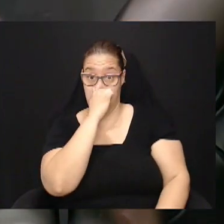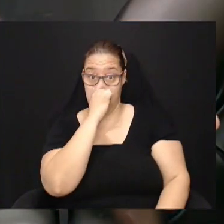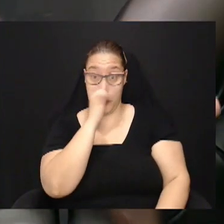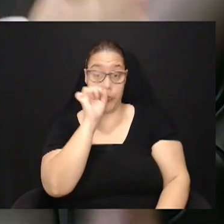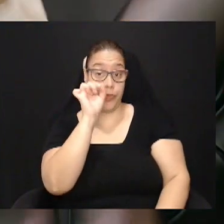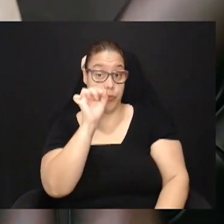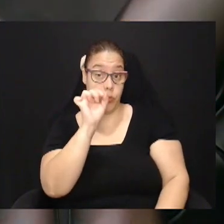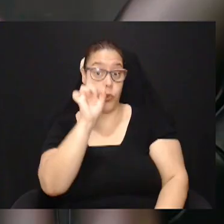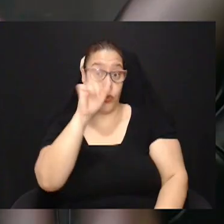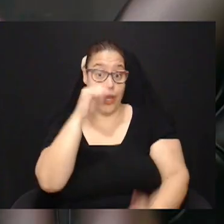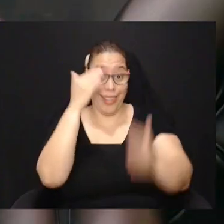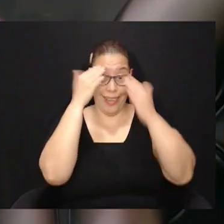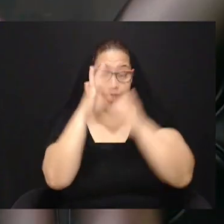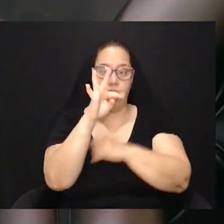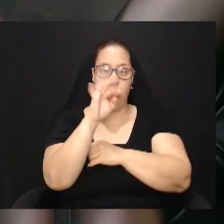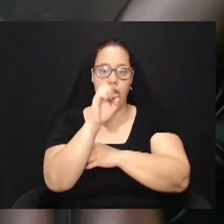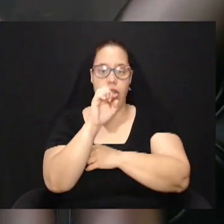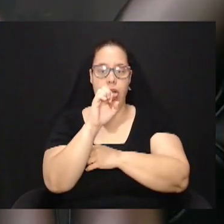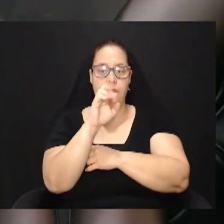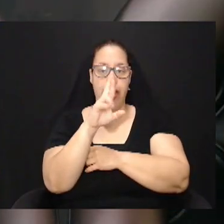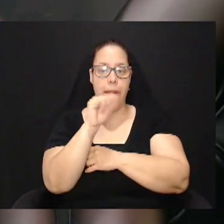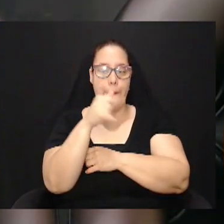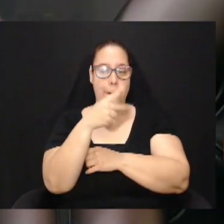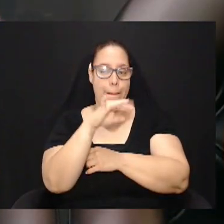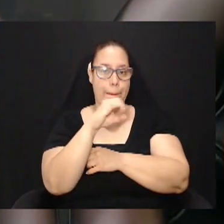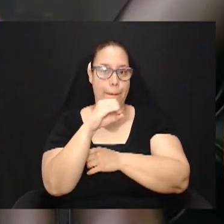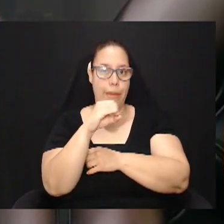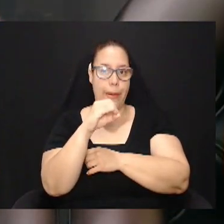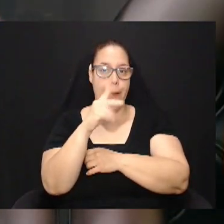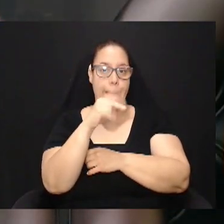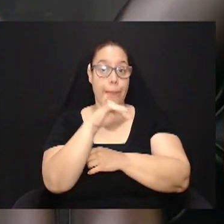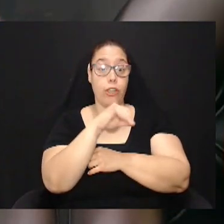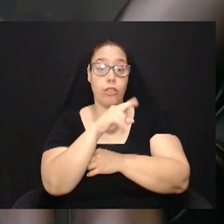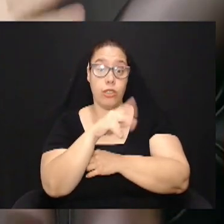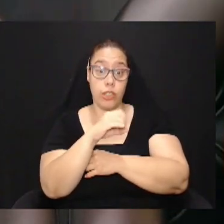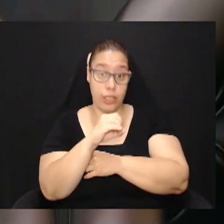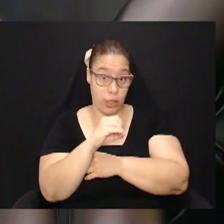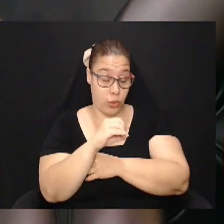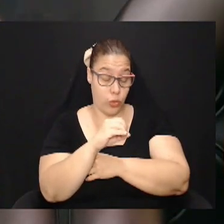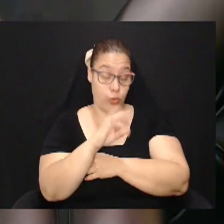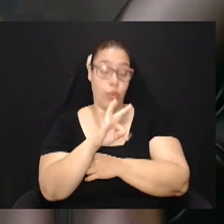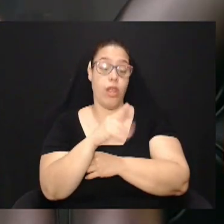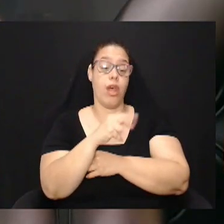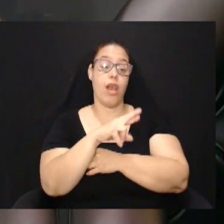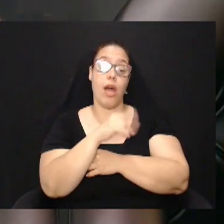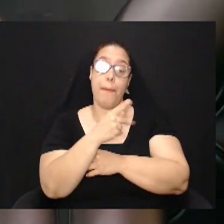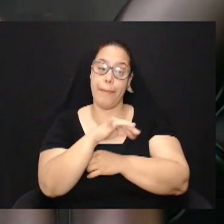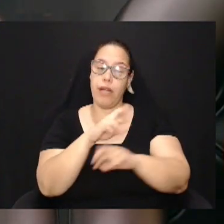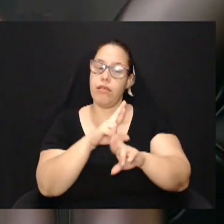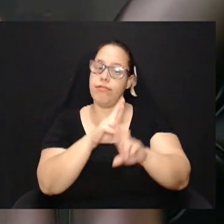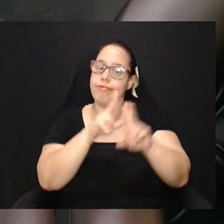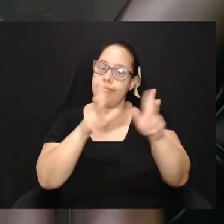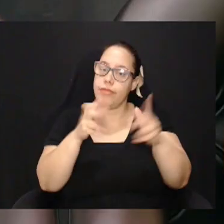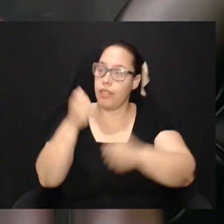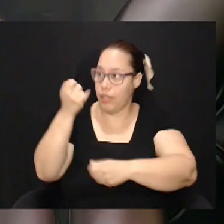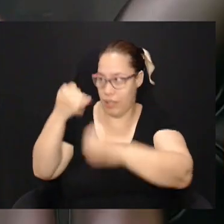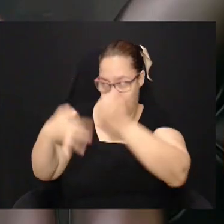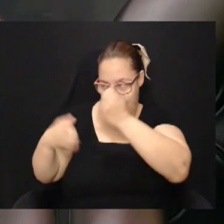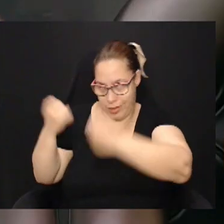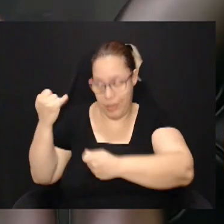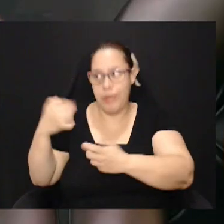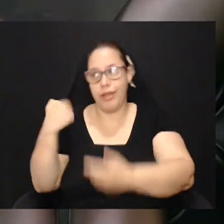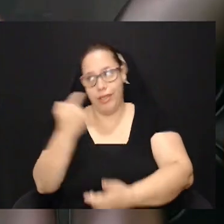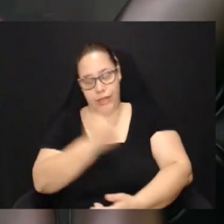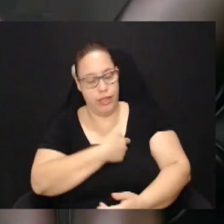terapêutico, outra coisa é o que é psicoterapia. Perfeito. Né? São coisas diferentes. Então, explica pra gente. Então, por